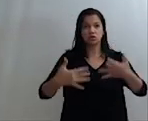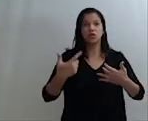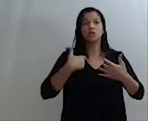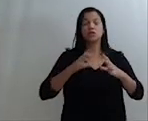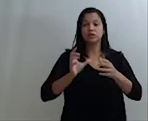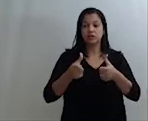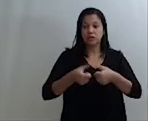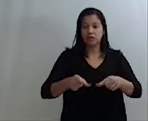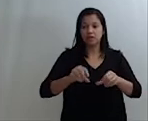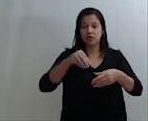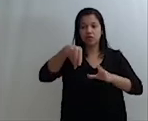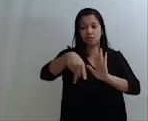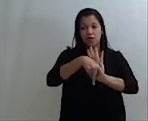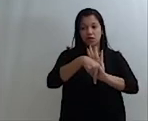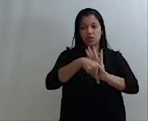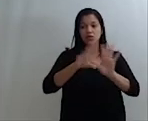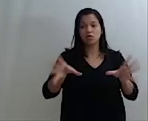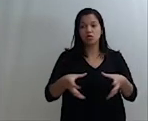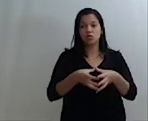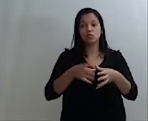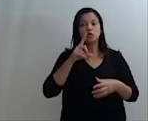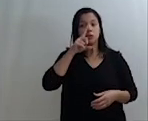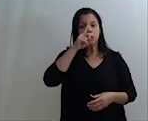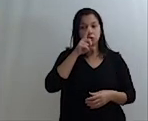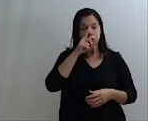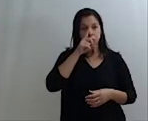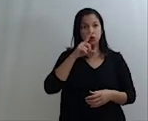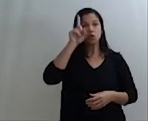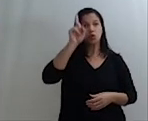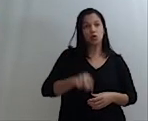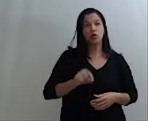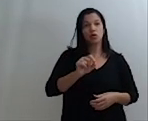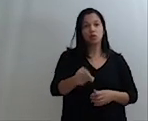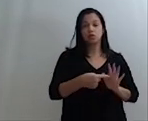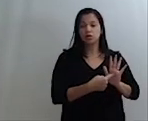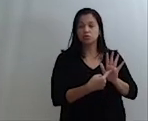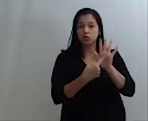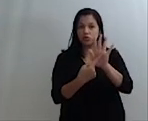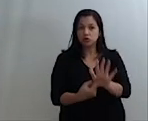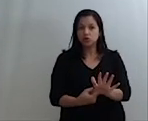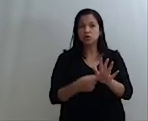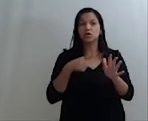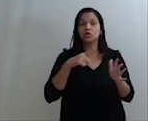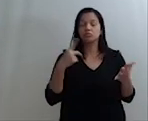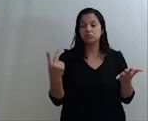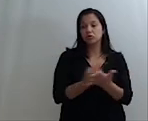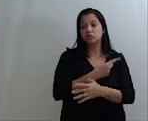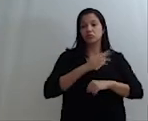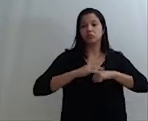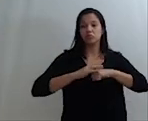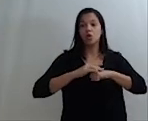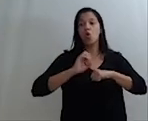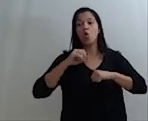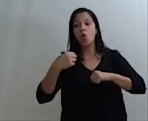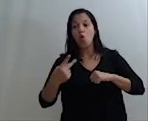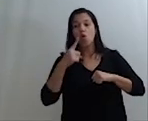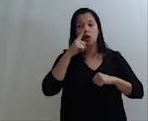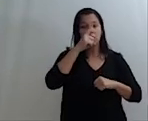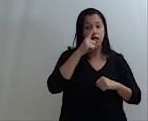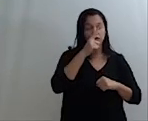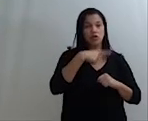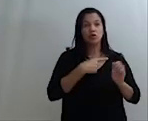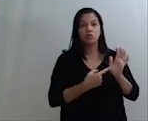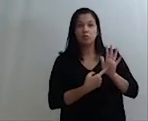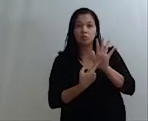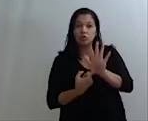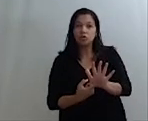pertençam a grupo de risco tampouco demonstração atual de que padeçam de moléstia ou comorbidade grave demonstrada que os inclu Em